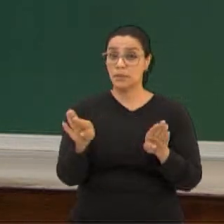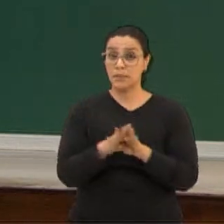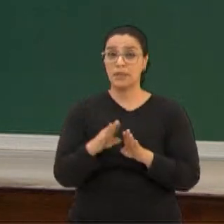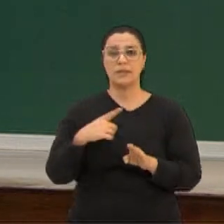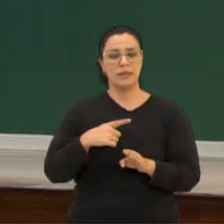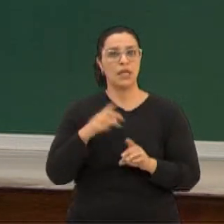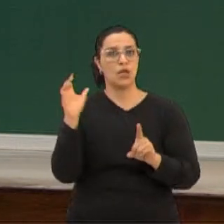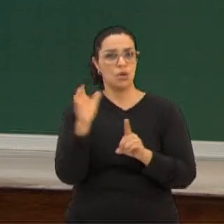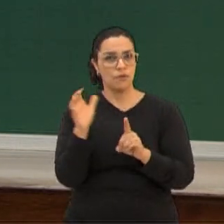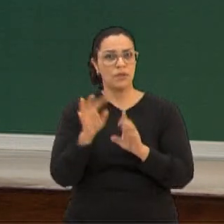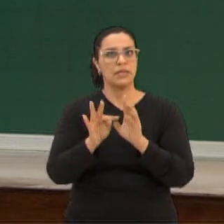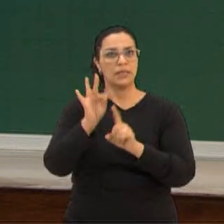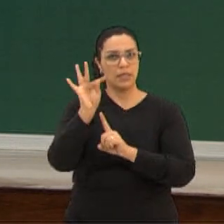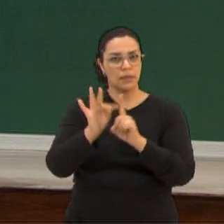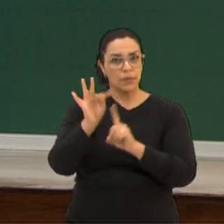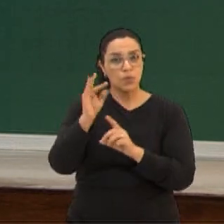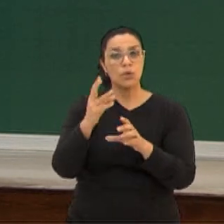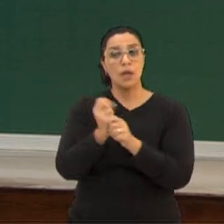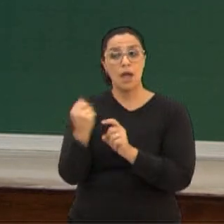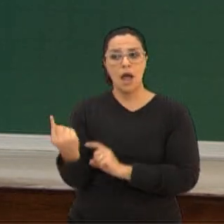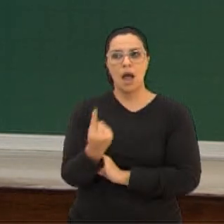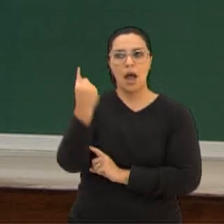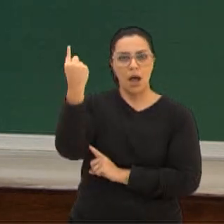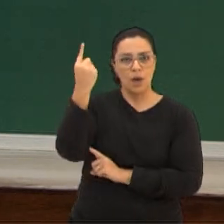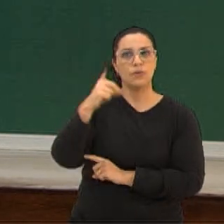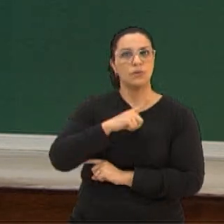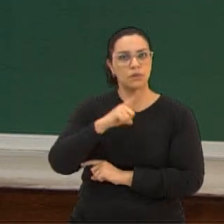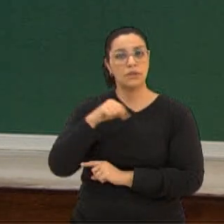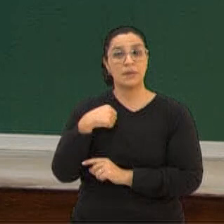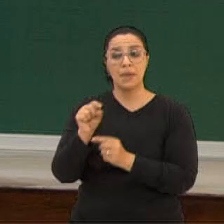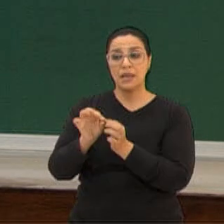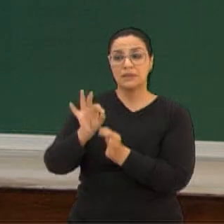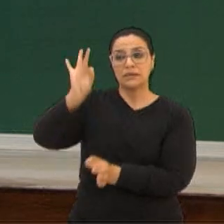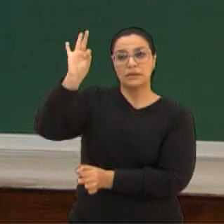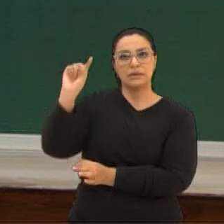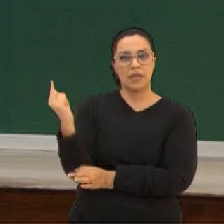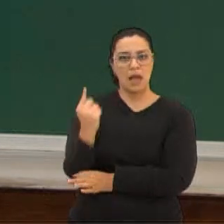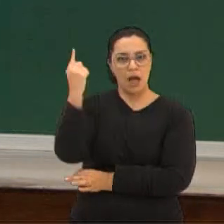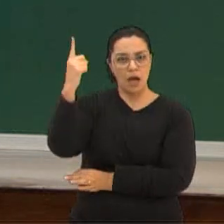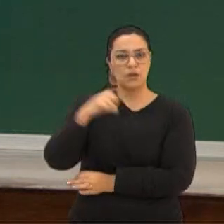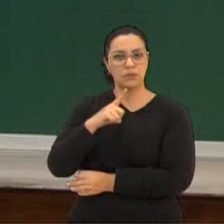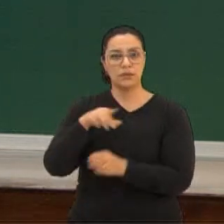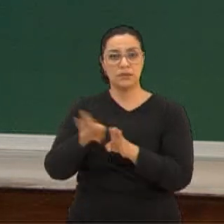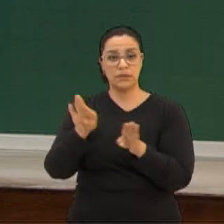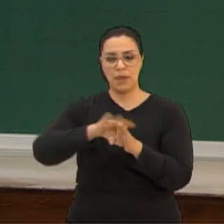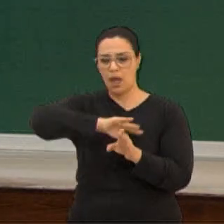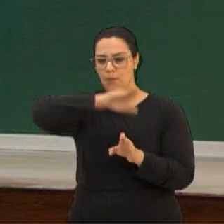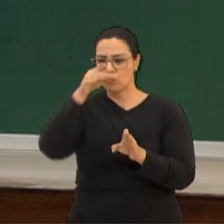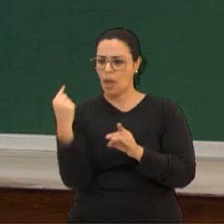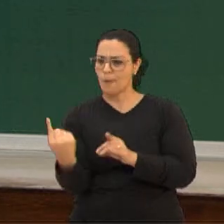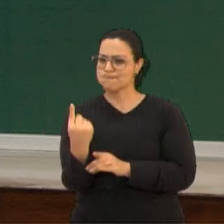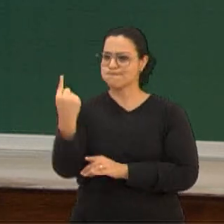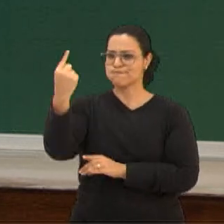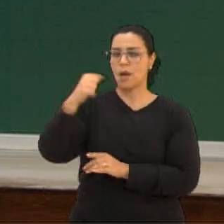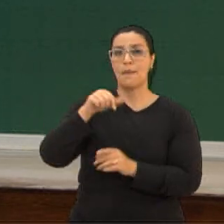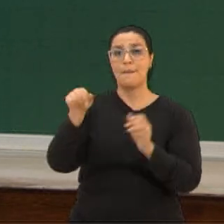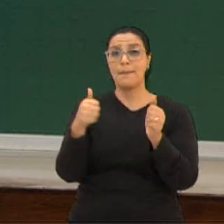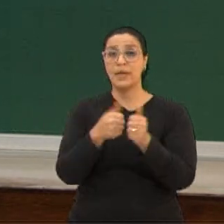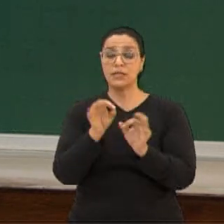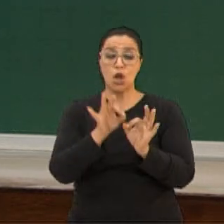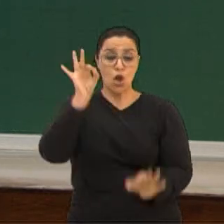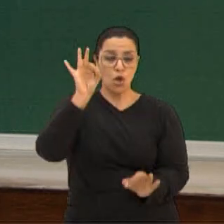vão influenciar na temperatura é a altitude. Quanto mais alto, quanto maior for a altitude em relação ao nível do